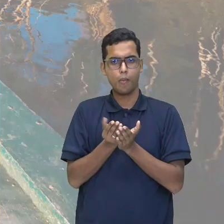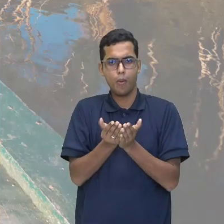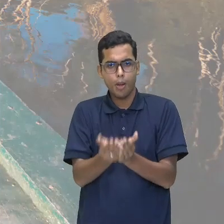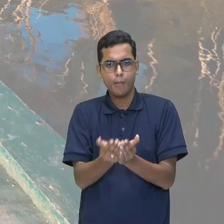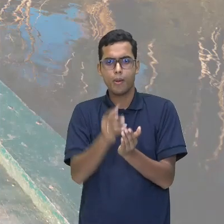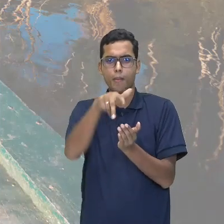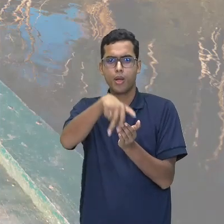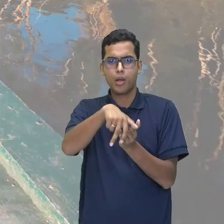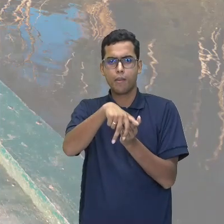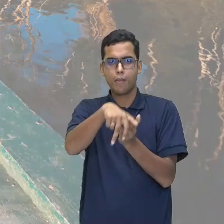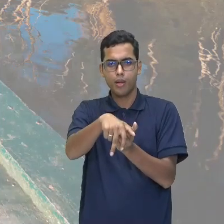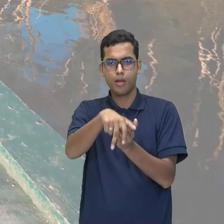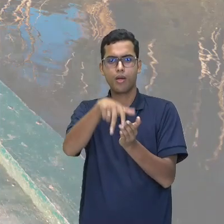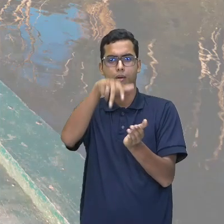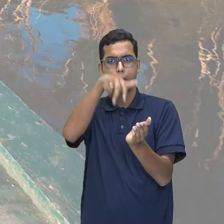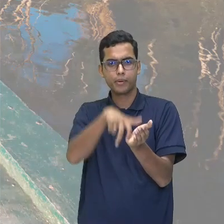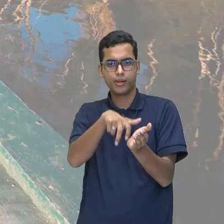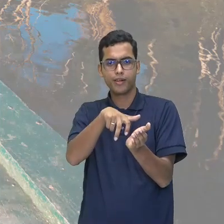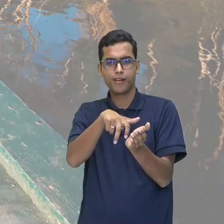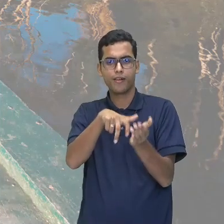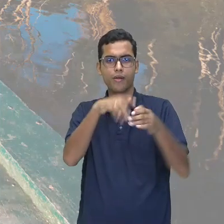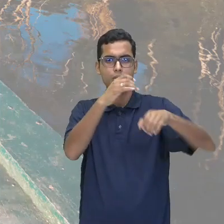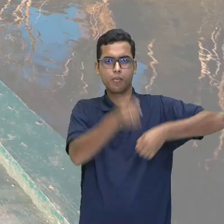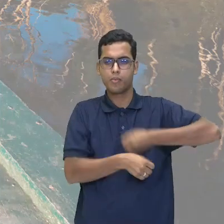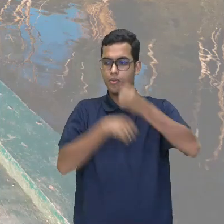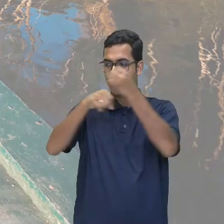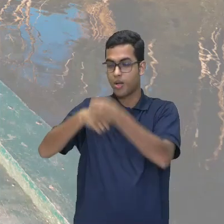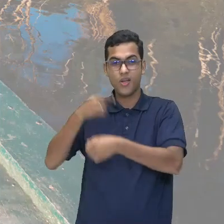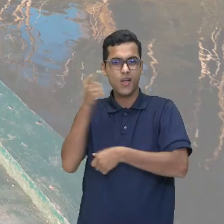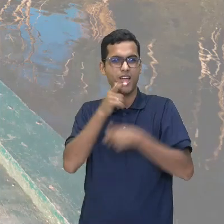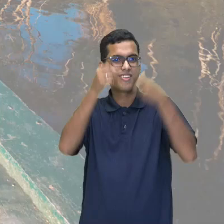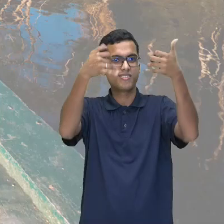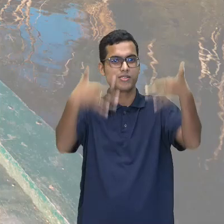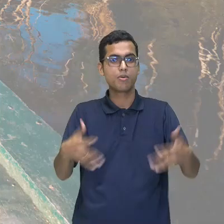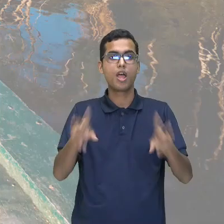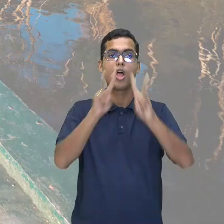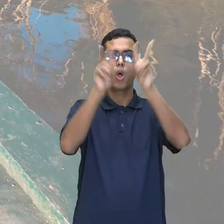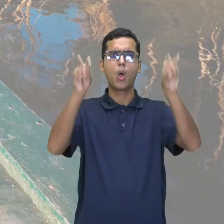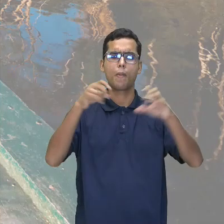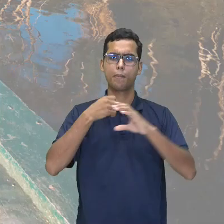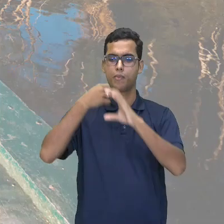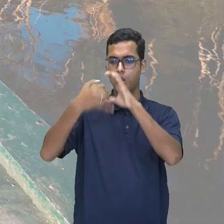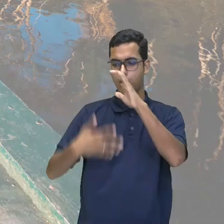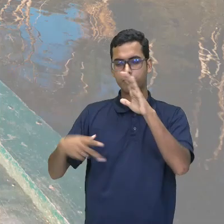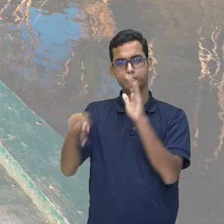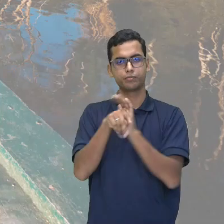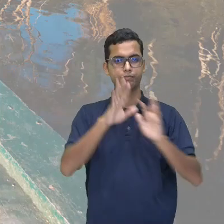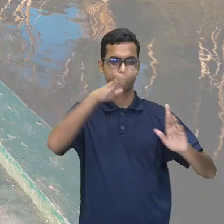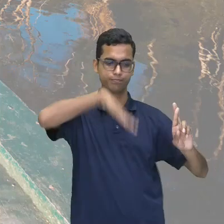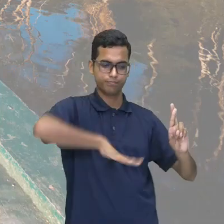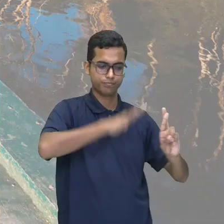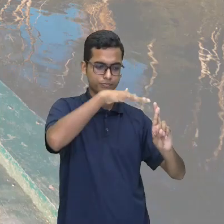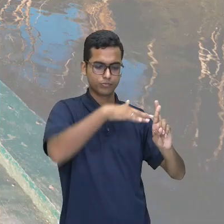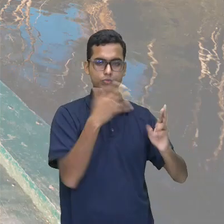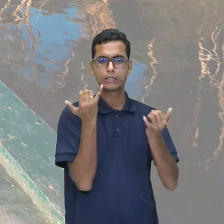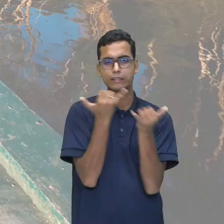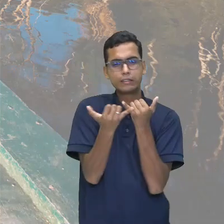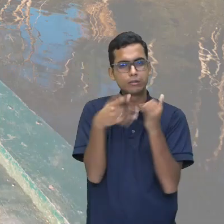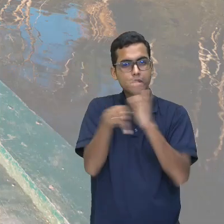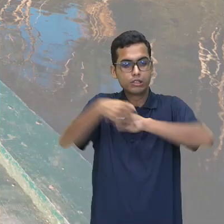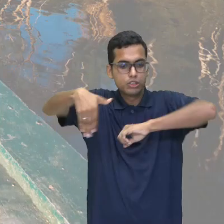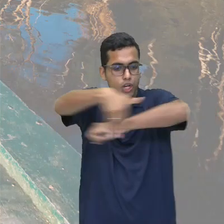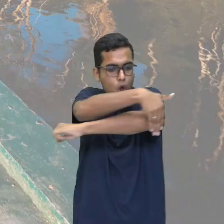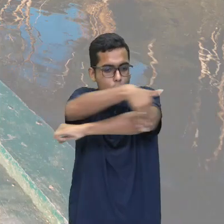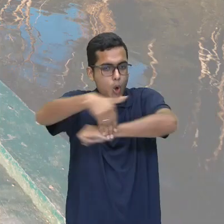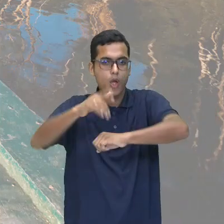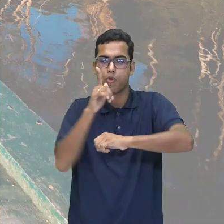melhor sobre os ribeirinhos. Lembrando que o rio é a estrada para esses povos ribeirinhos,